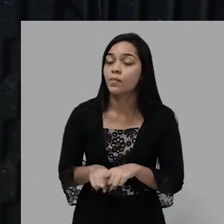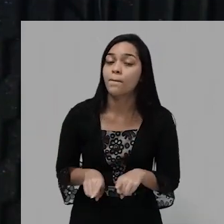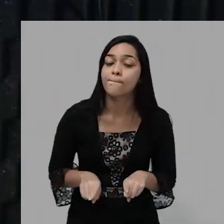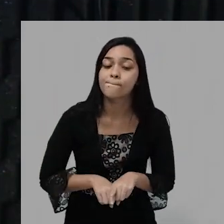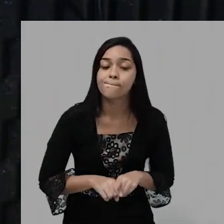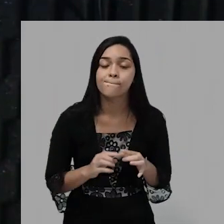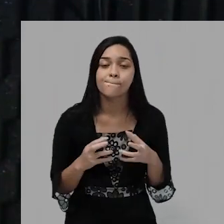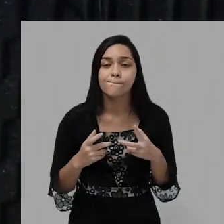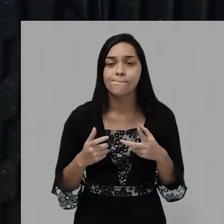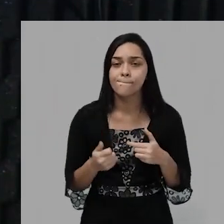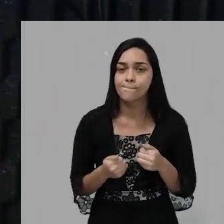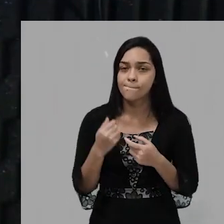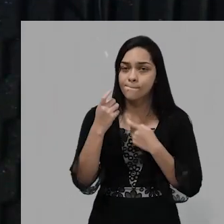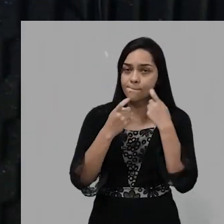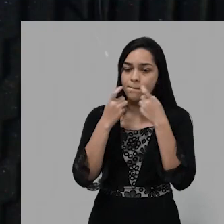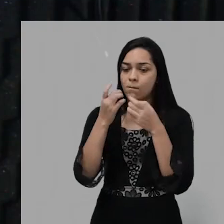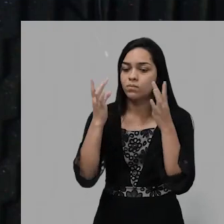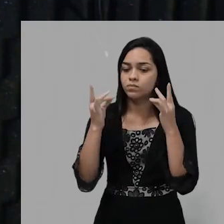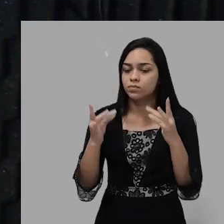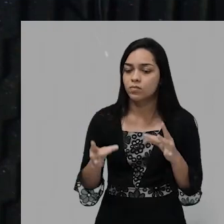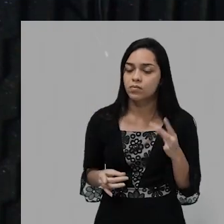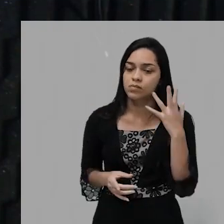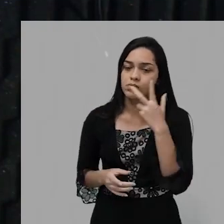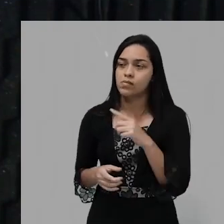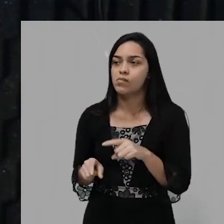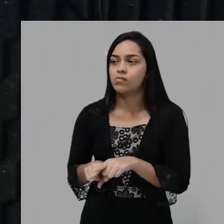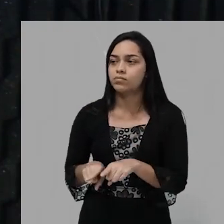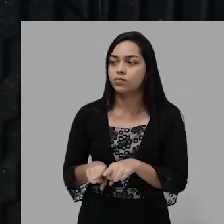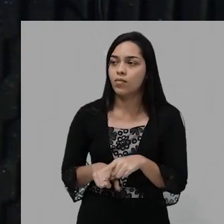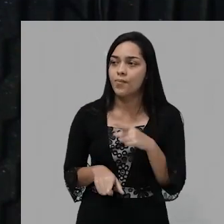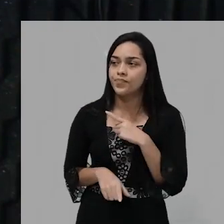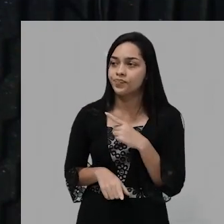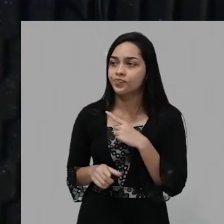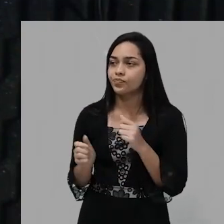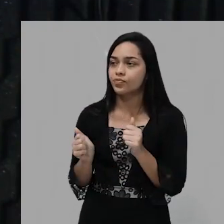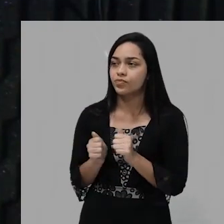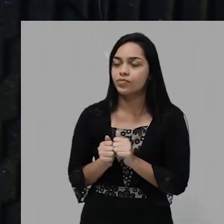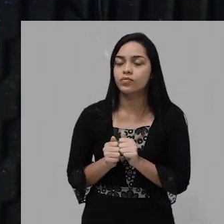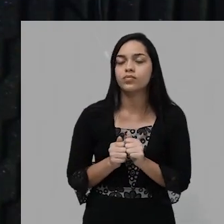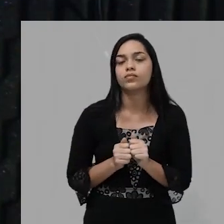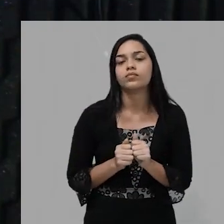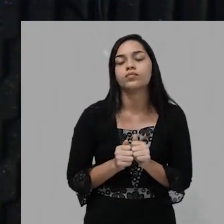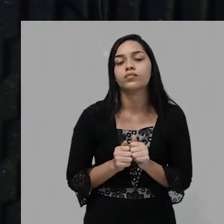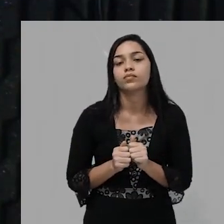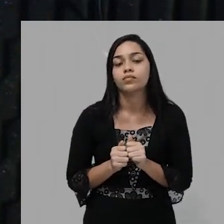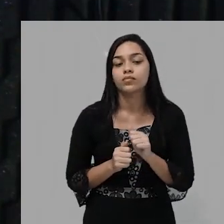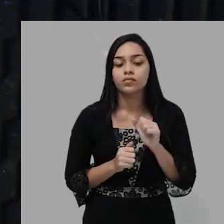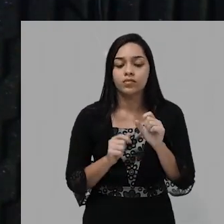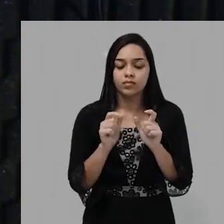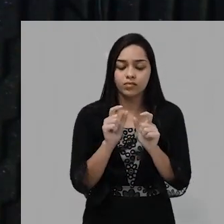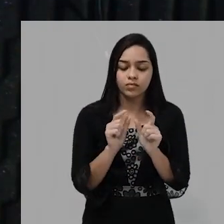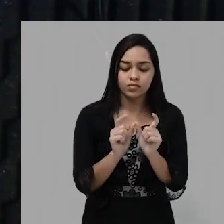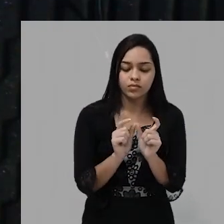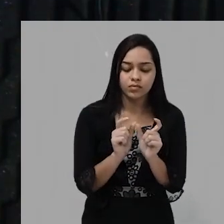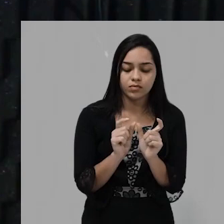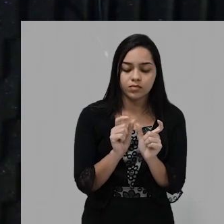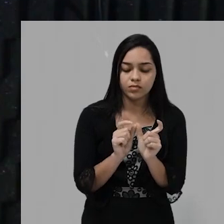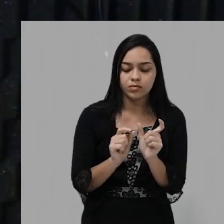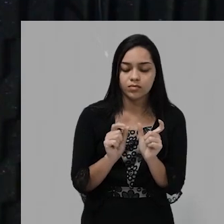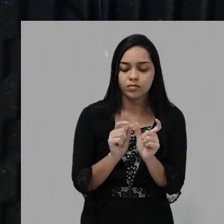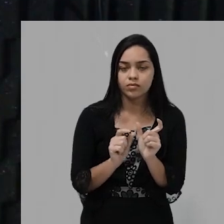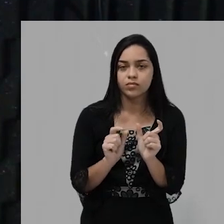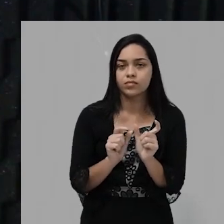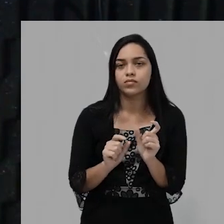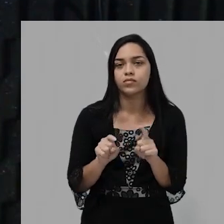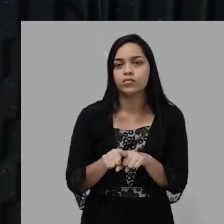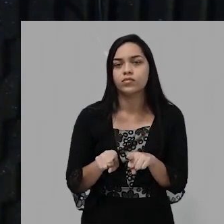extensa, ela tem toda uma preocupação estética, né? Tanto com a composição das sílabas, a